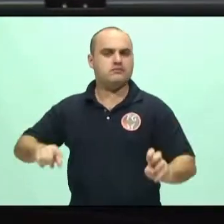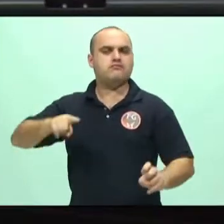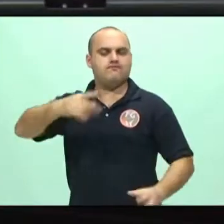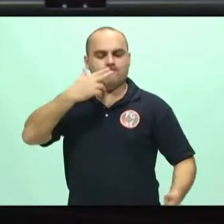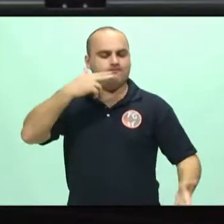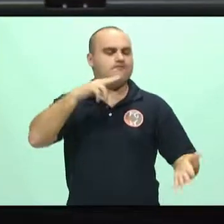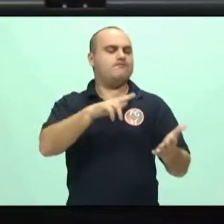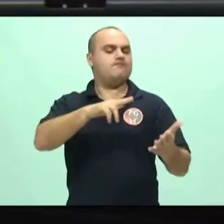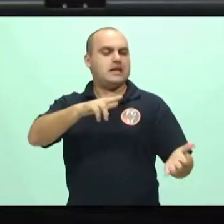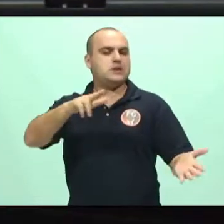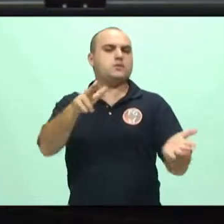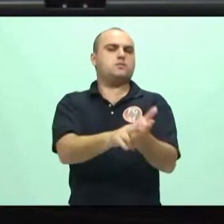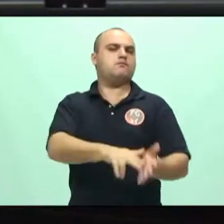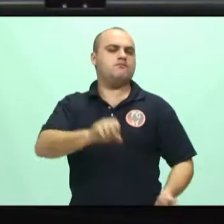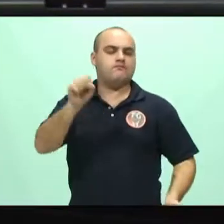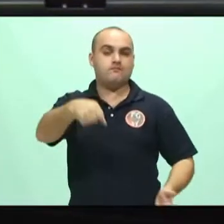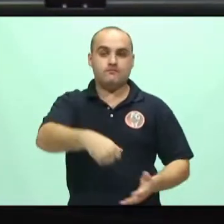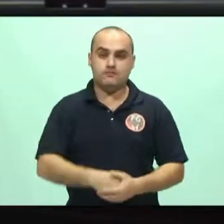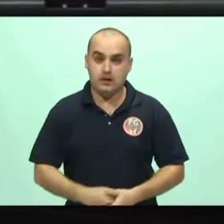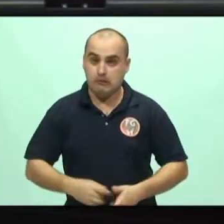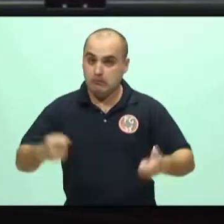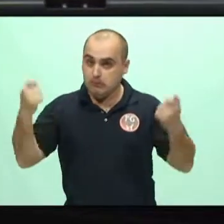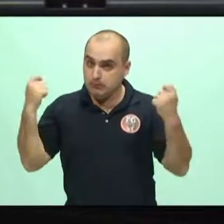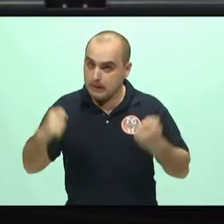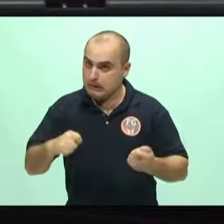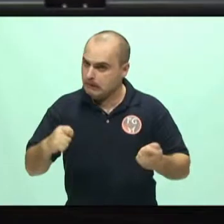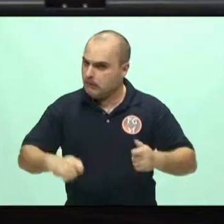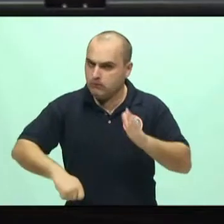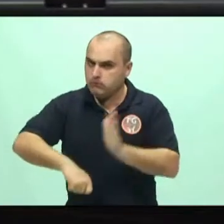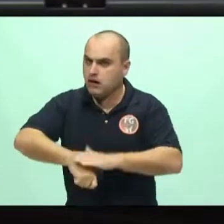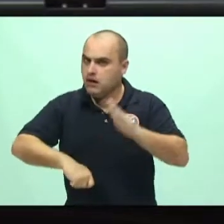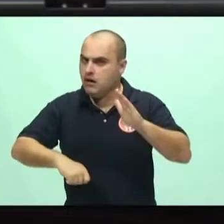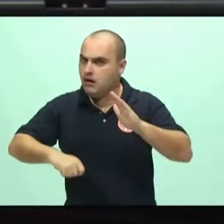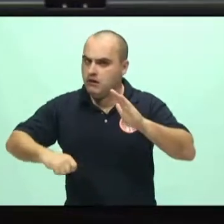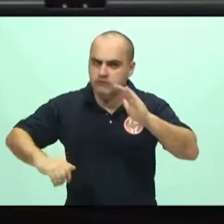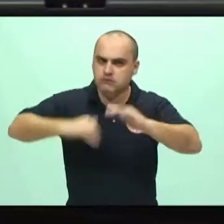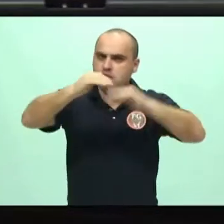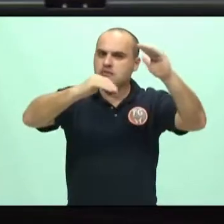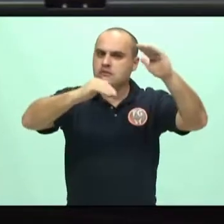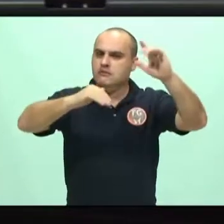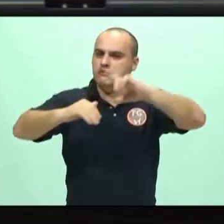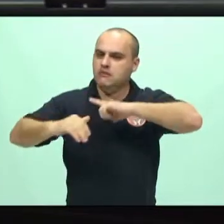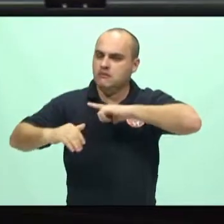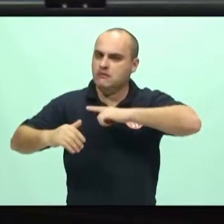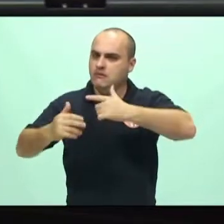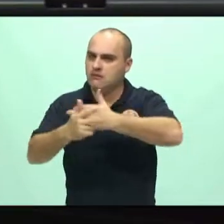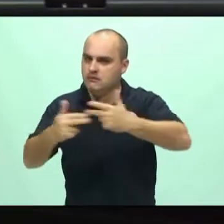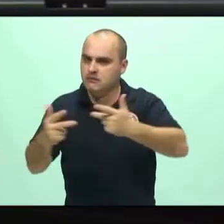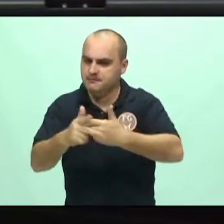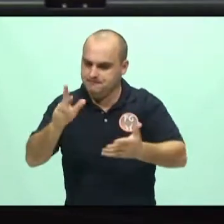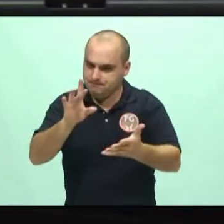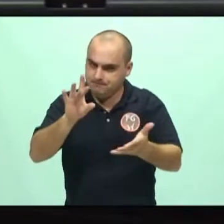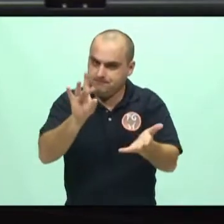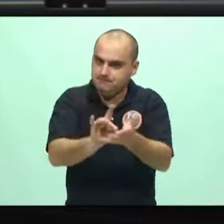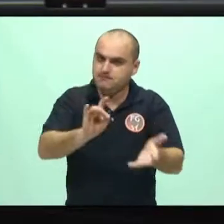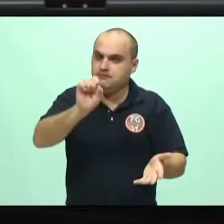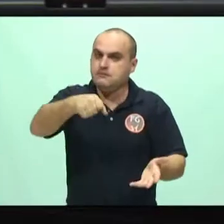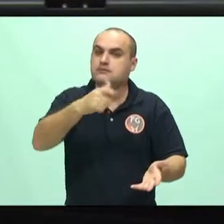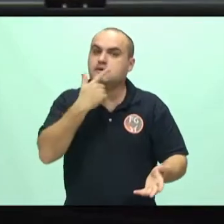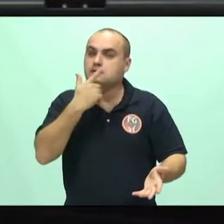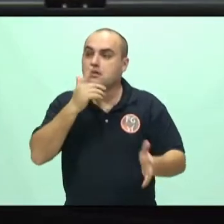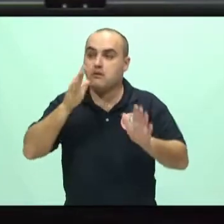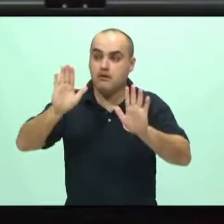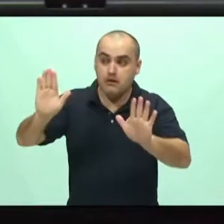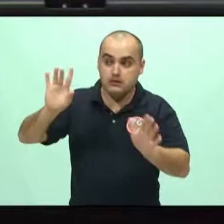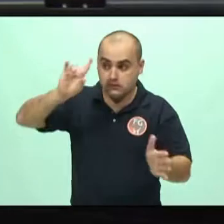e muito mais acho que nós temos que avançar né Nós temos que sair daqui com coisas que tem que realmente o governo dizer se